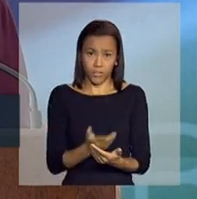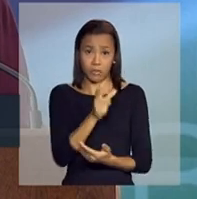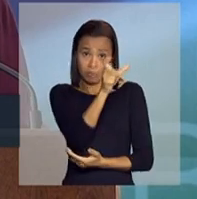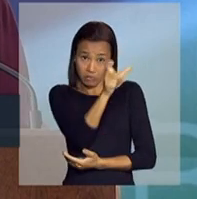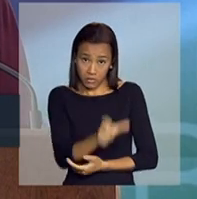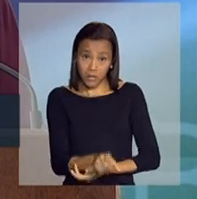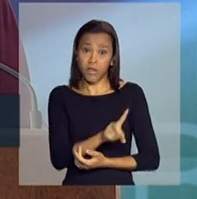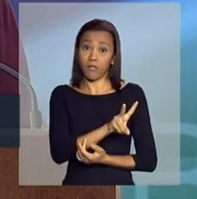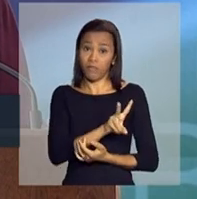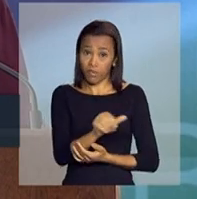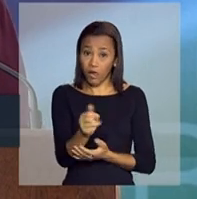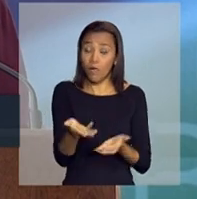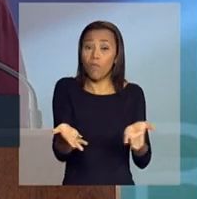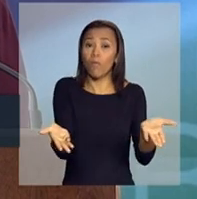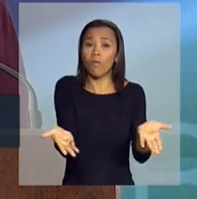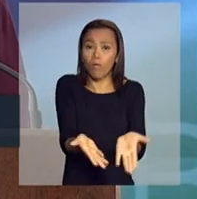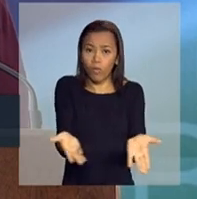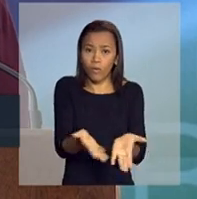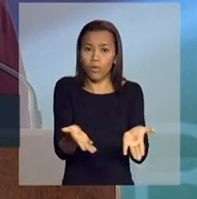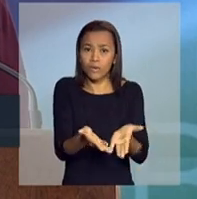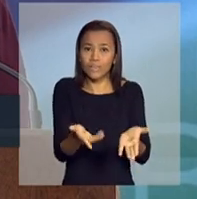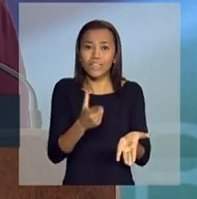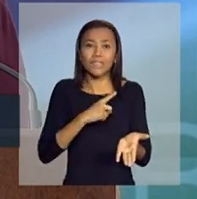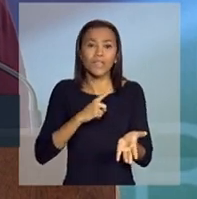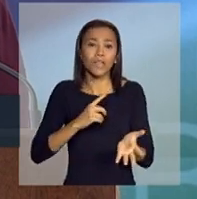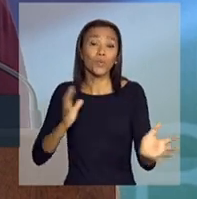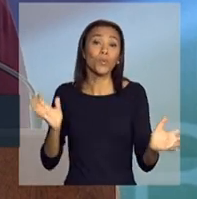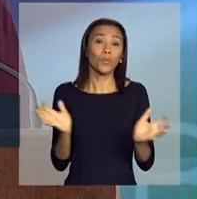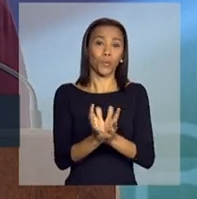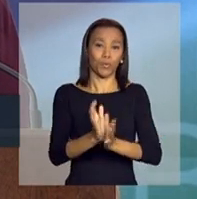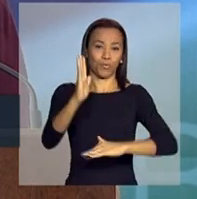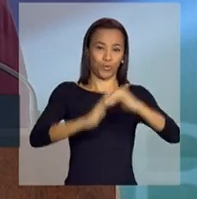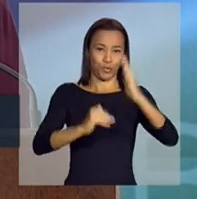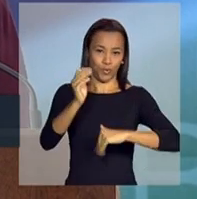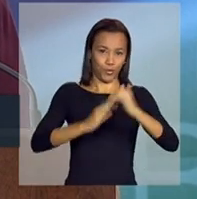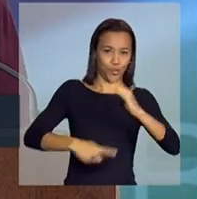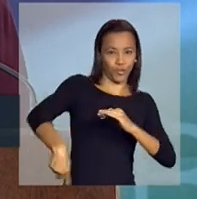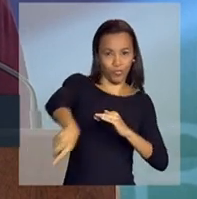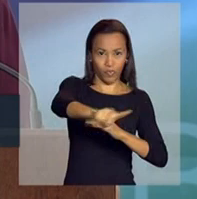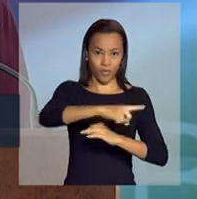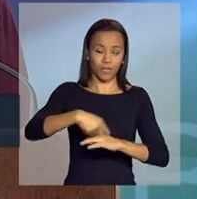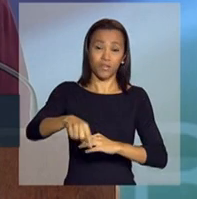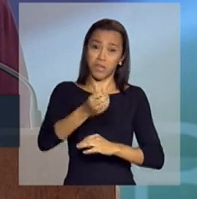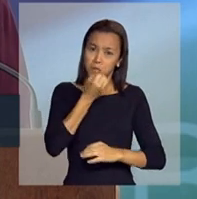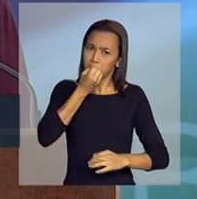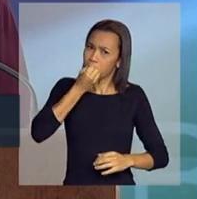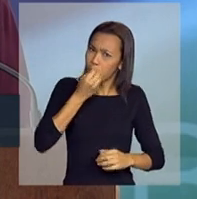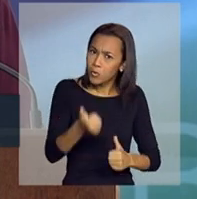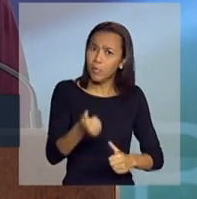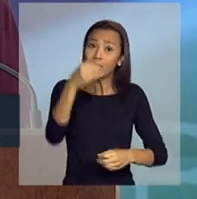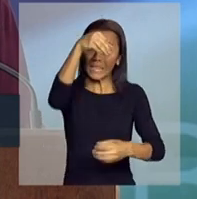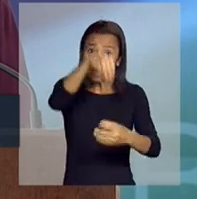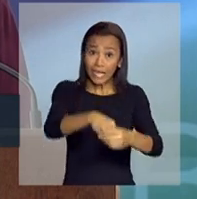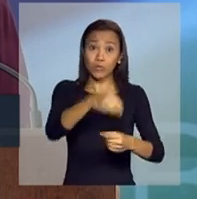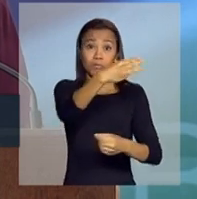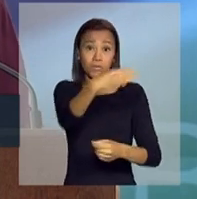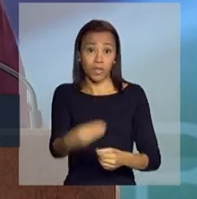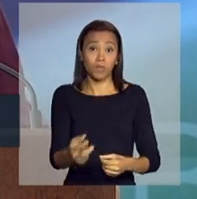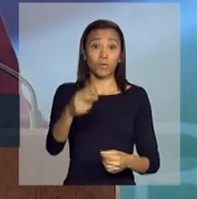contará hoje com um time muito mais afinado dentro do Ministério dos Transportes, no